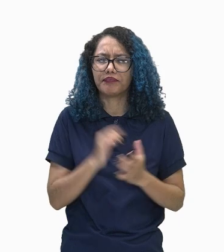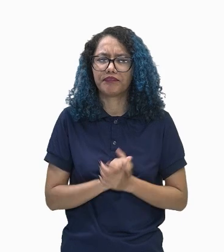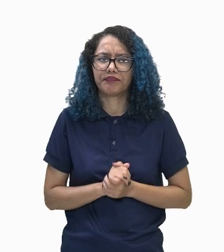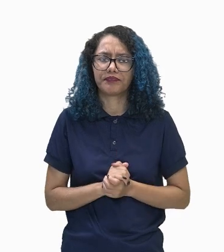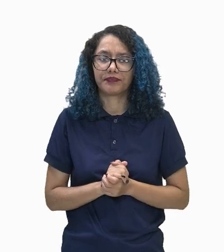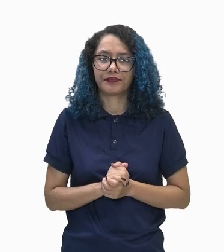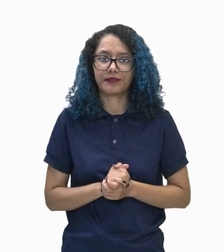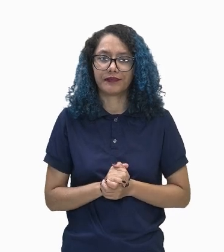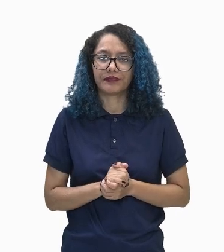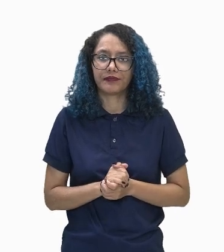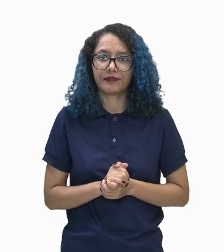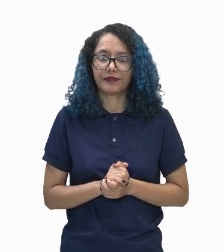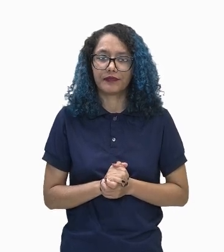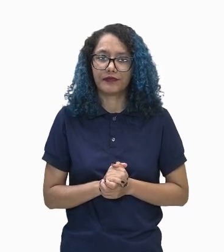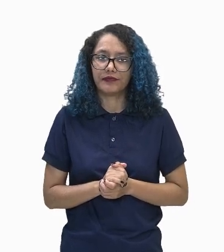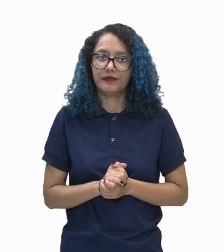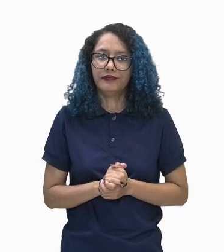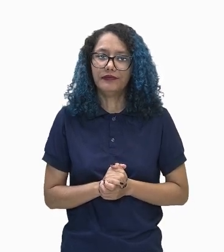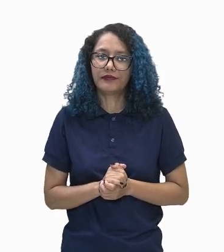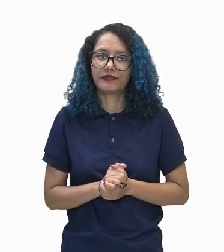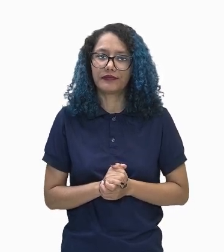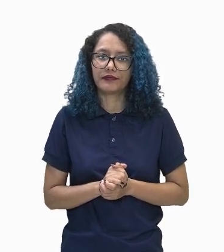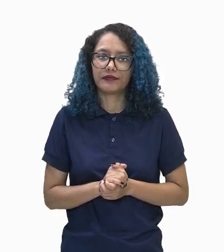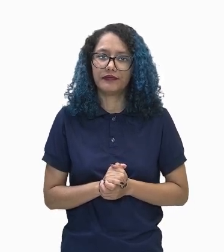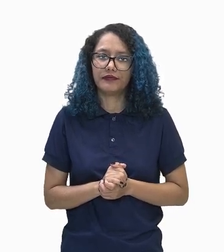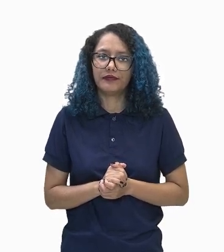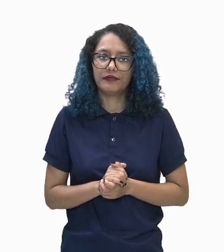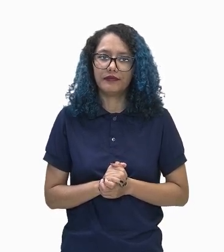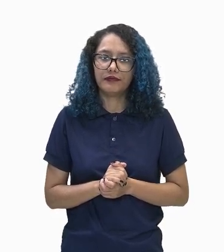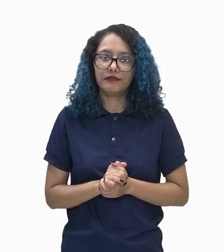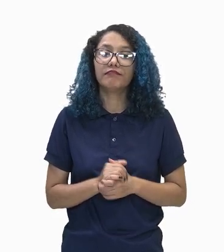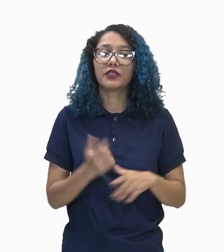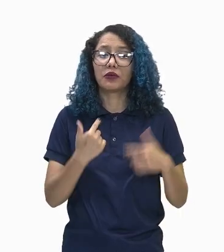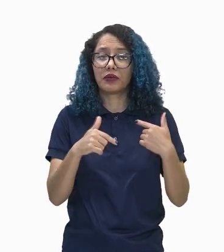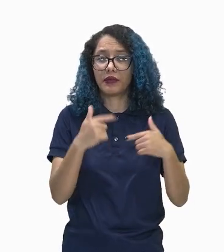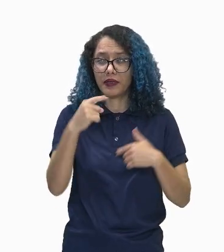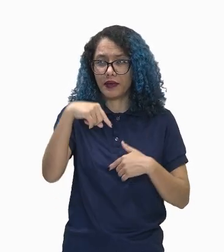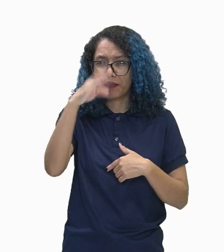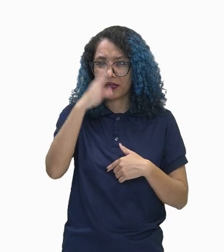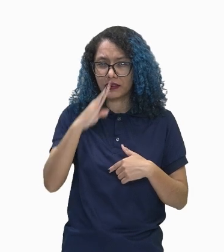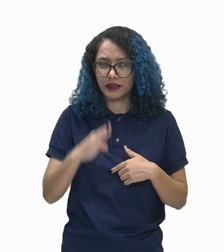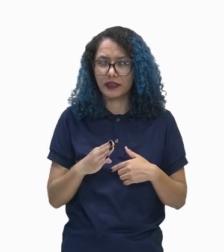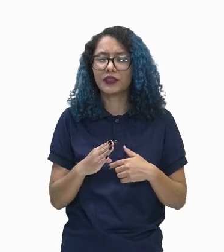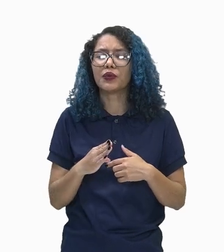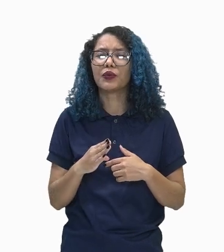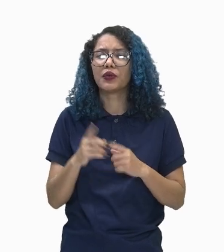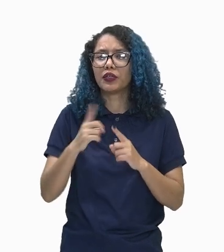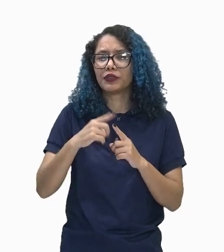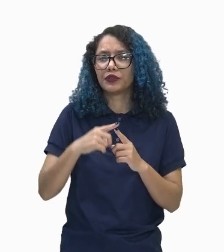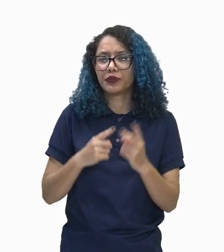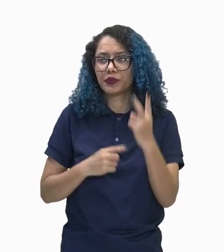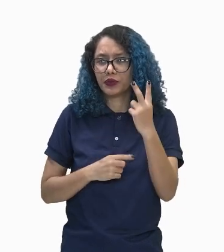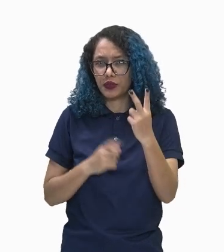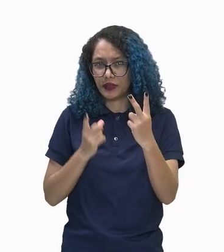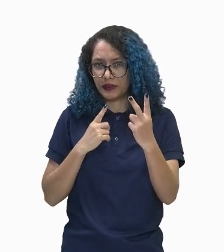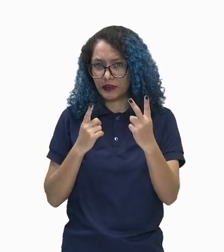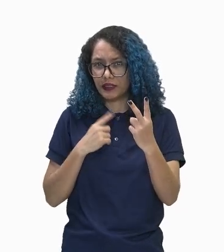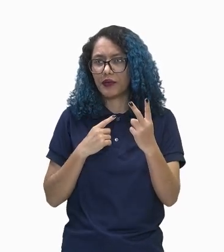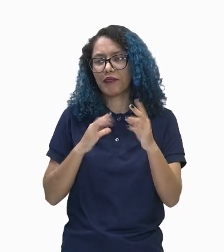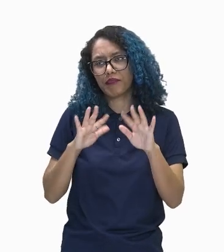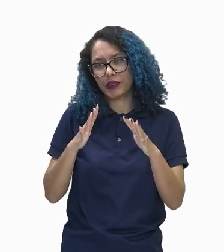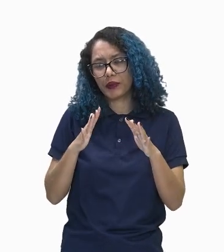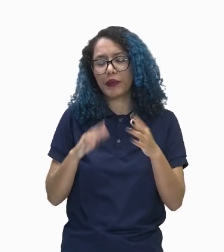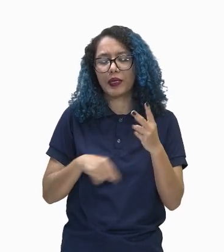Ó. Veja aí. Ó, o trabalho no Brasil, ele se divide em pelo menos dois tipos de modalidade, dois